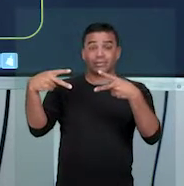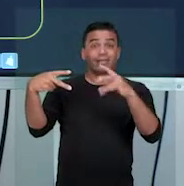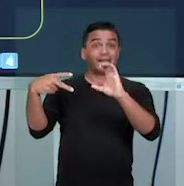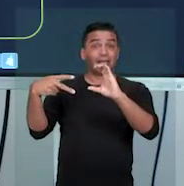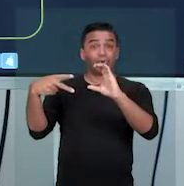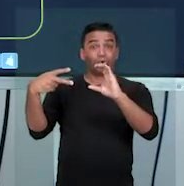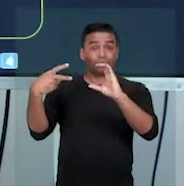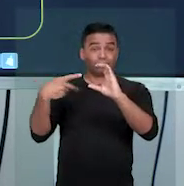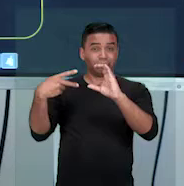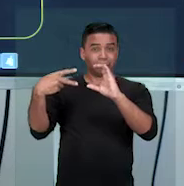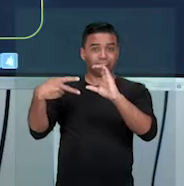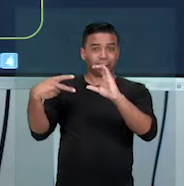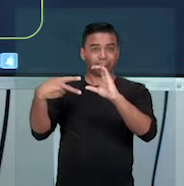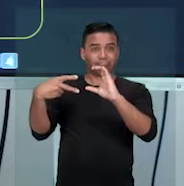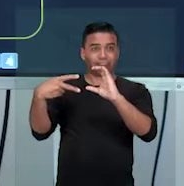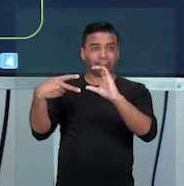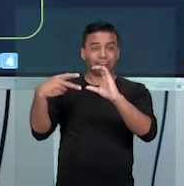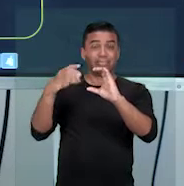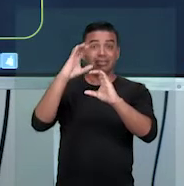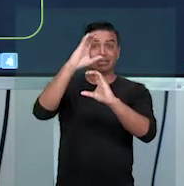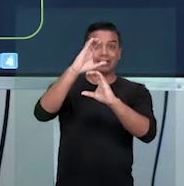eu tenho um metil,